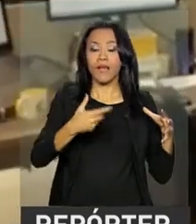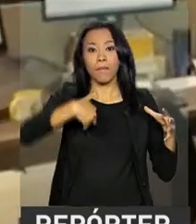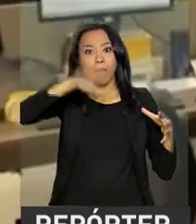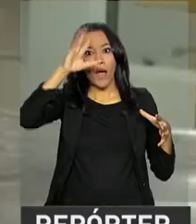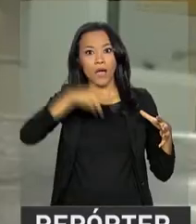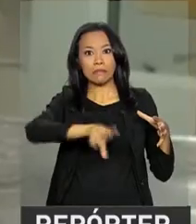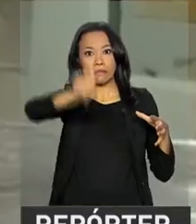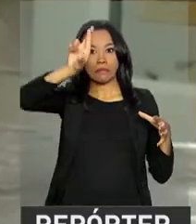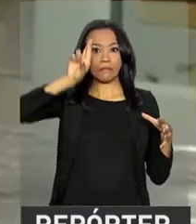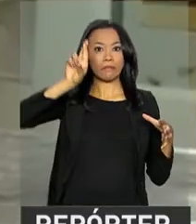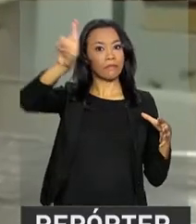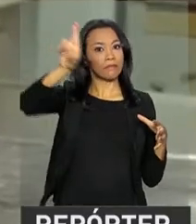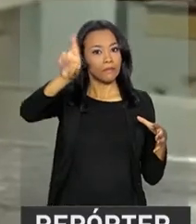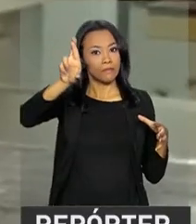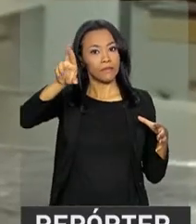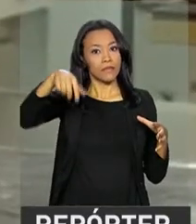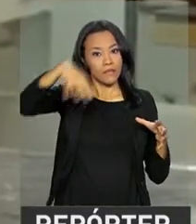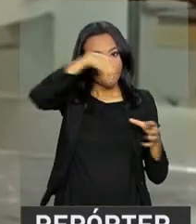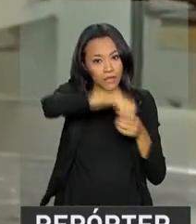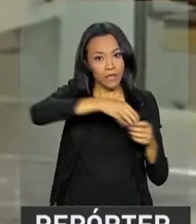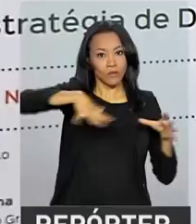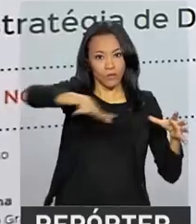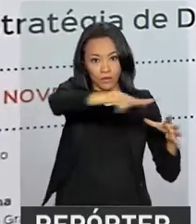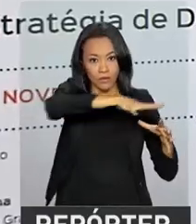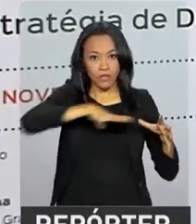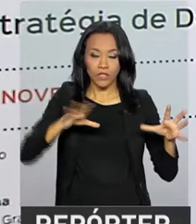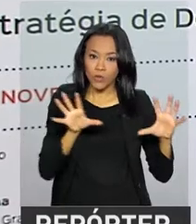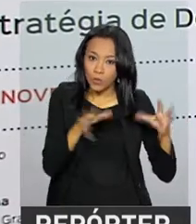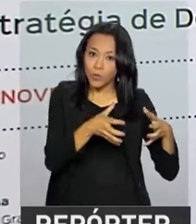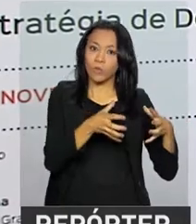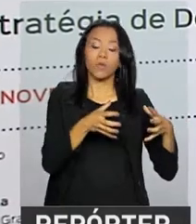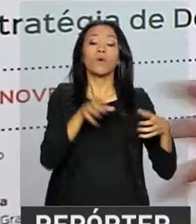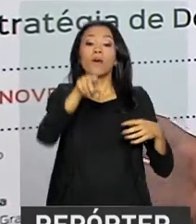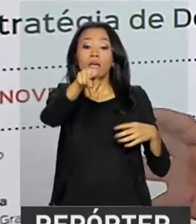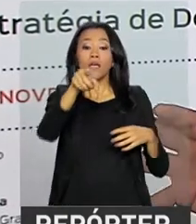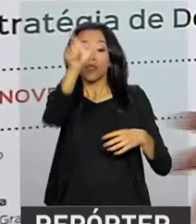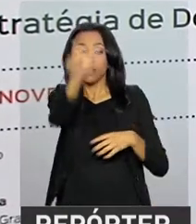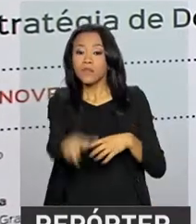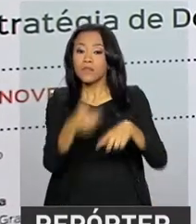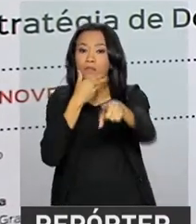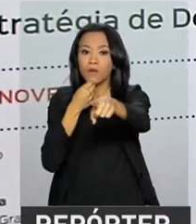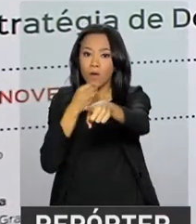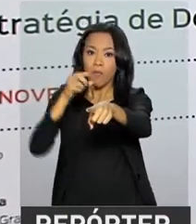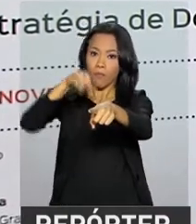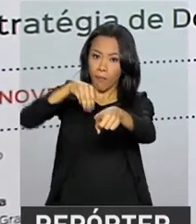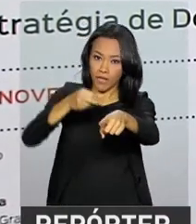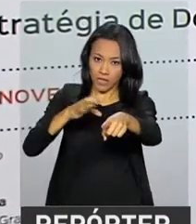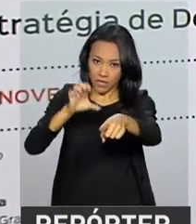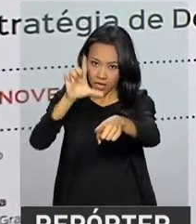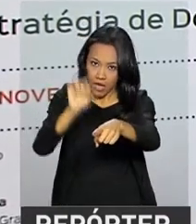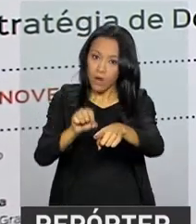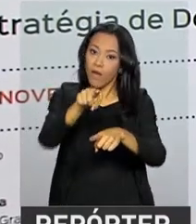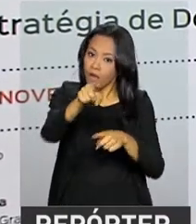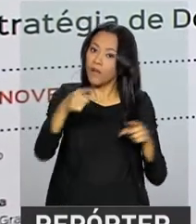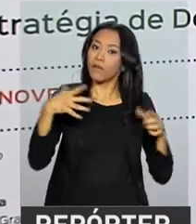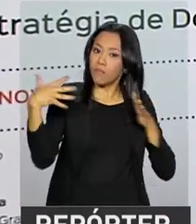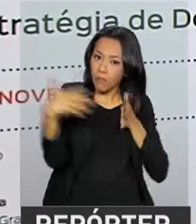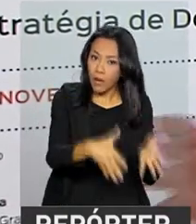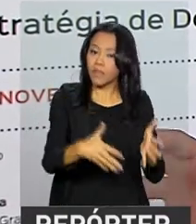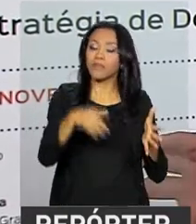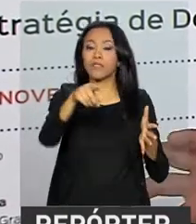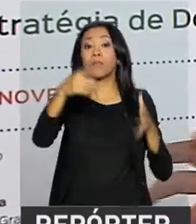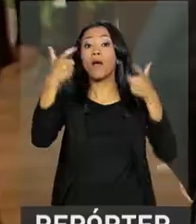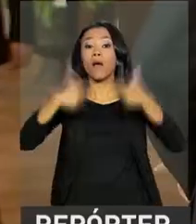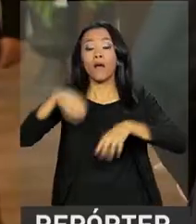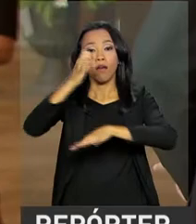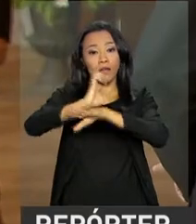representativas entre os a pl os brasileiros marcelo nunes é gestor de dois deles em são josé dos campos no interior de são